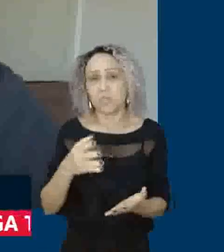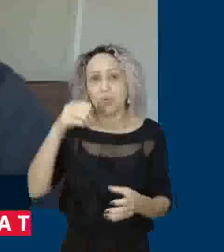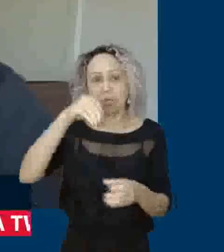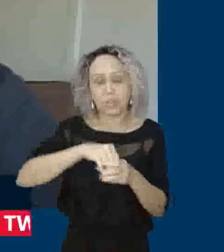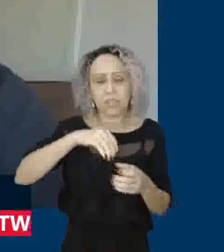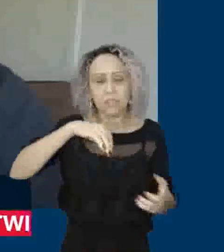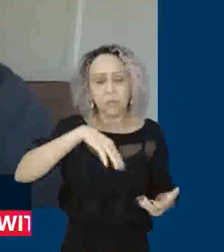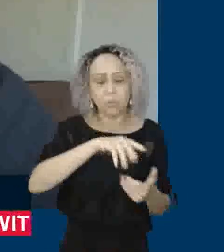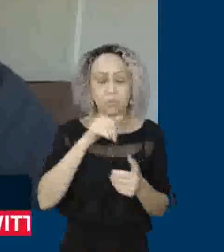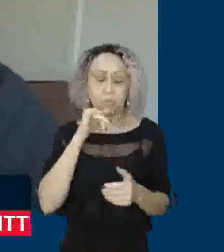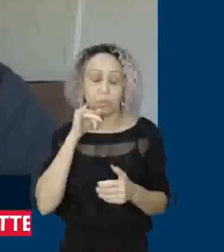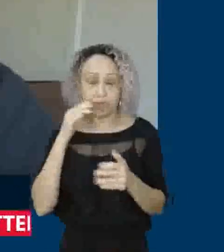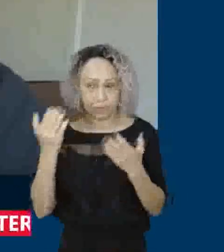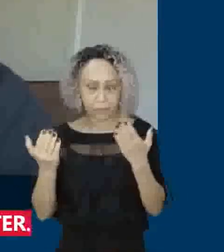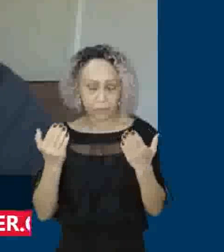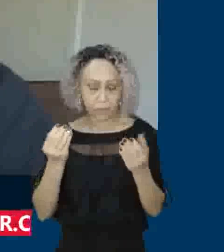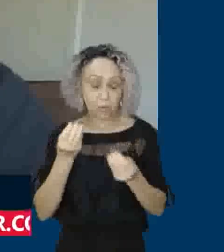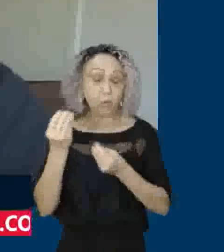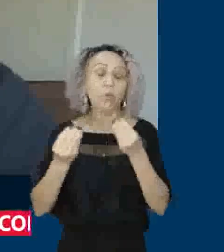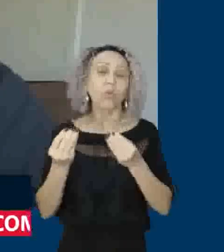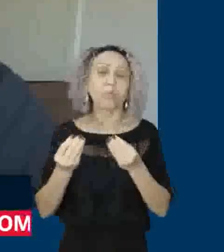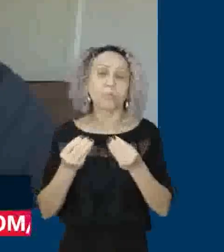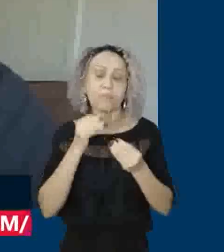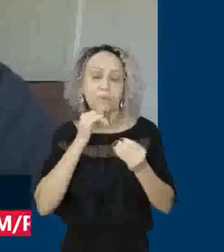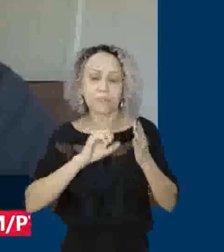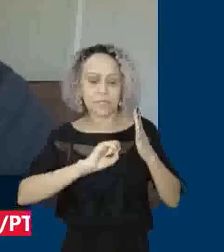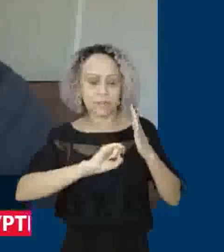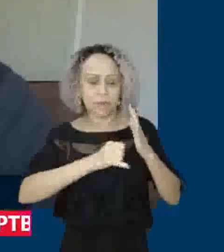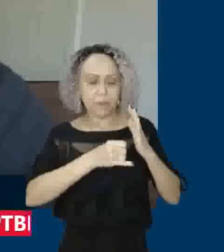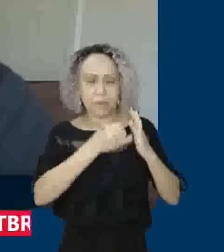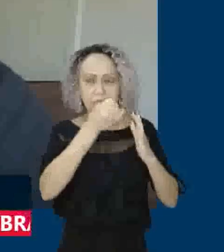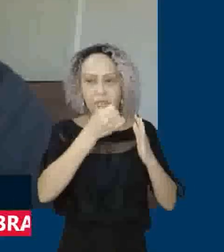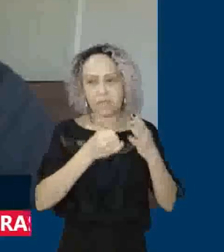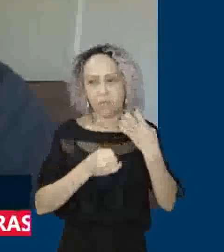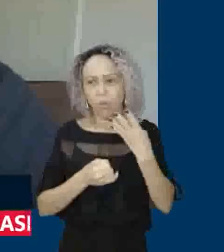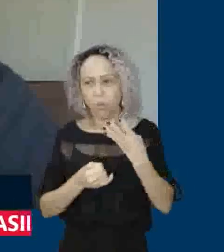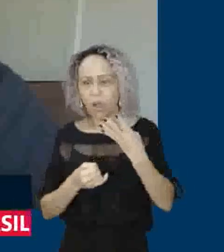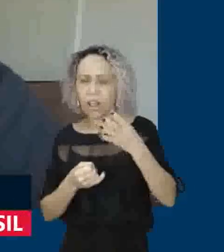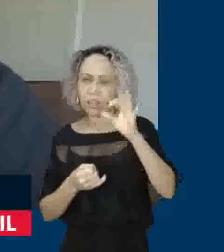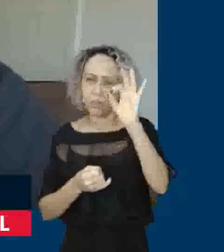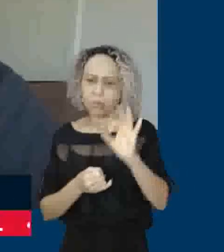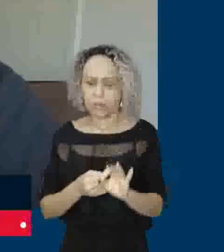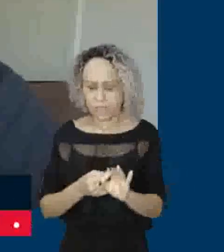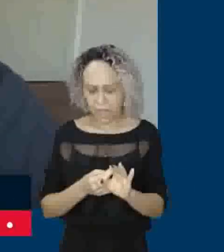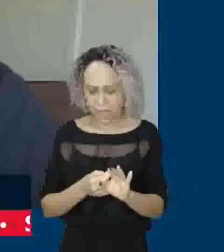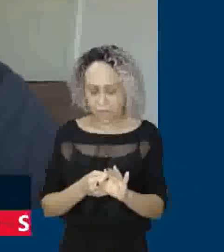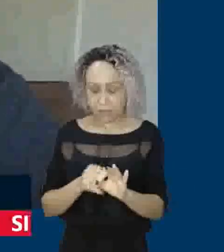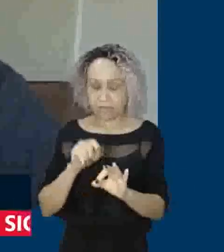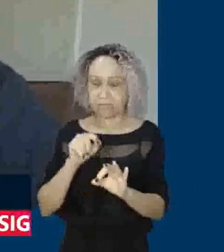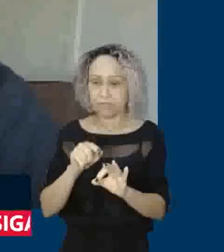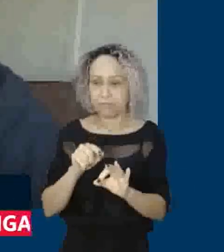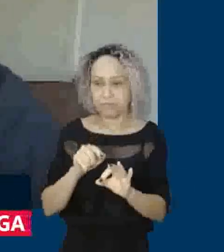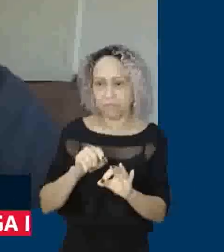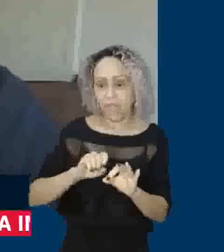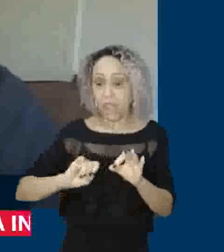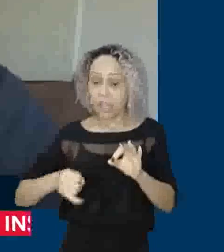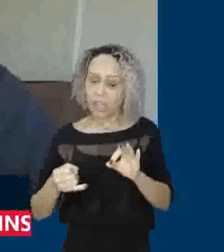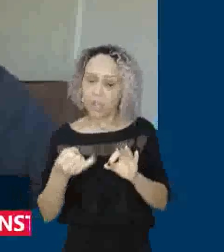gente pega a inflação na casa dos 4%, e aí a taxa